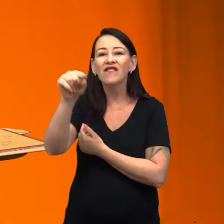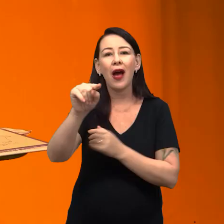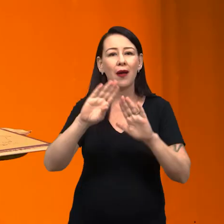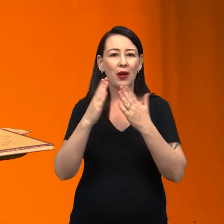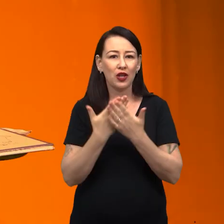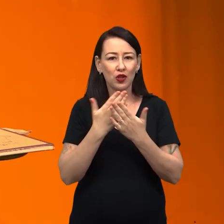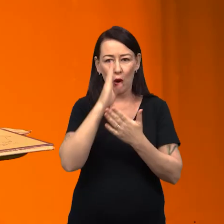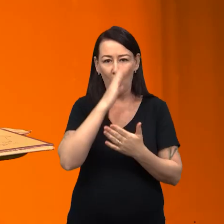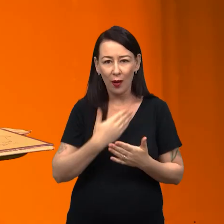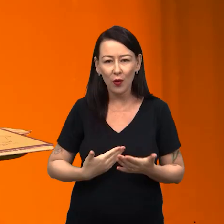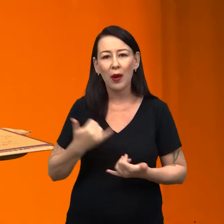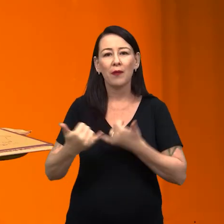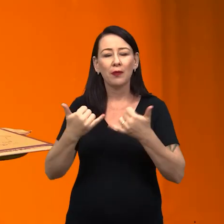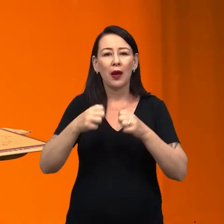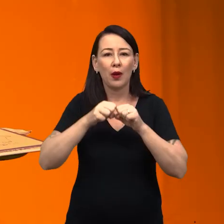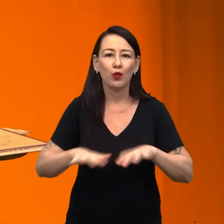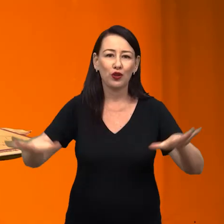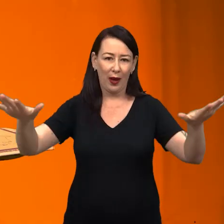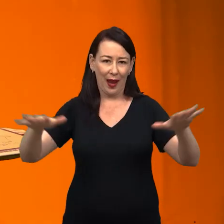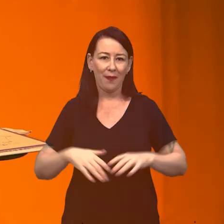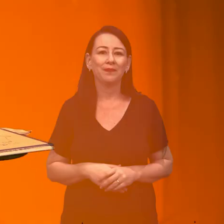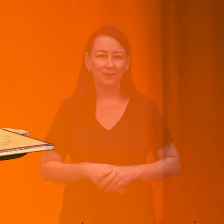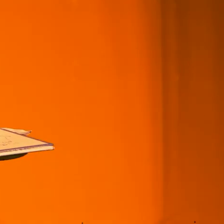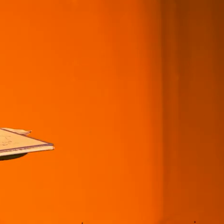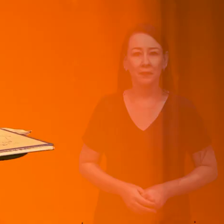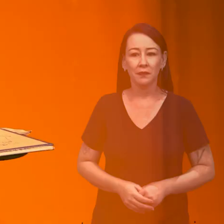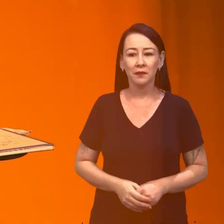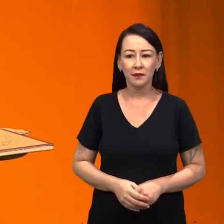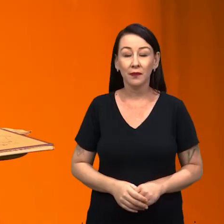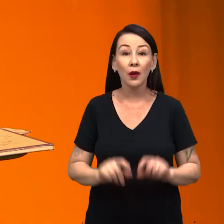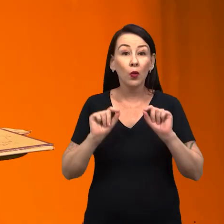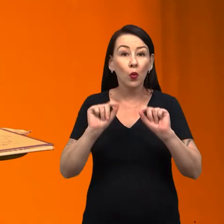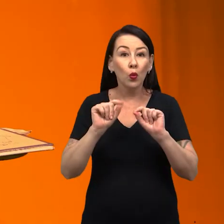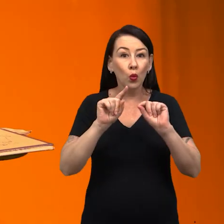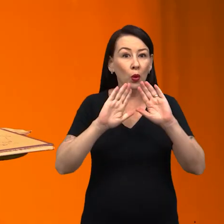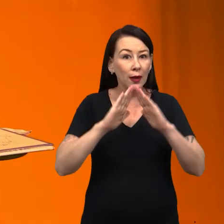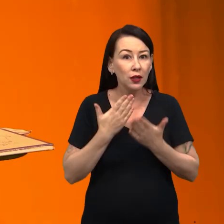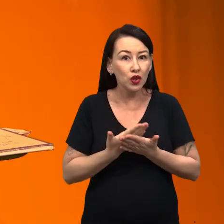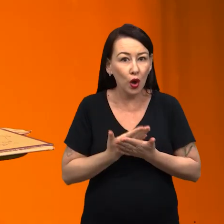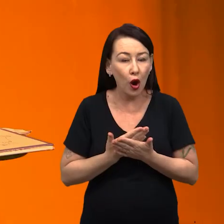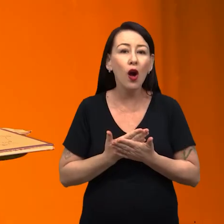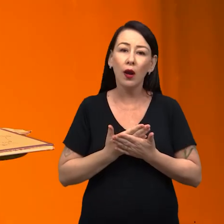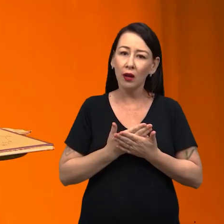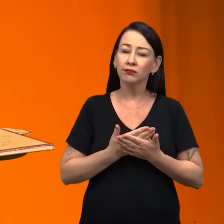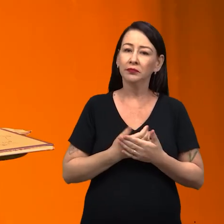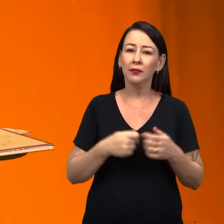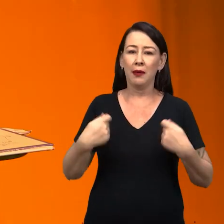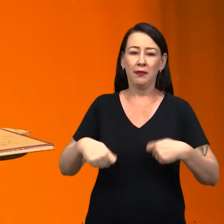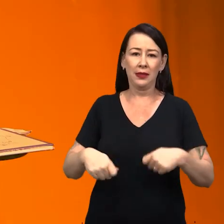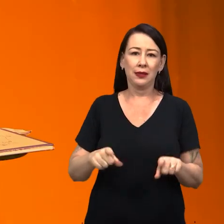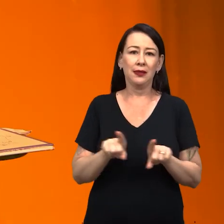e multiplicar esse repertório. Então, a escola precisa ser esse lugar também onde a gente